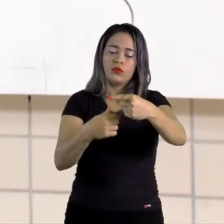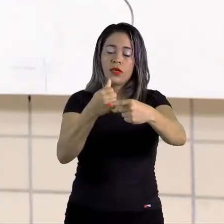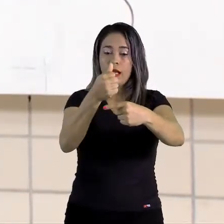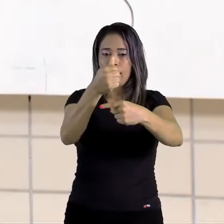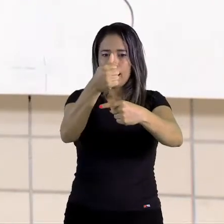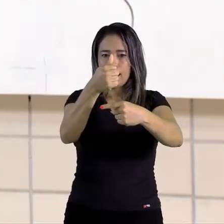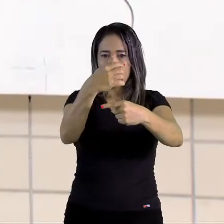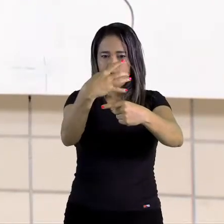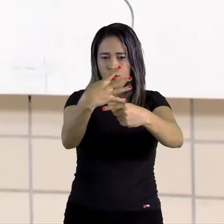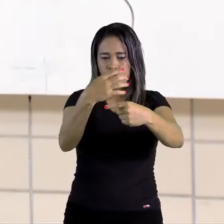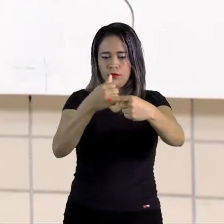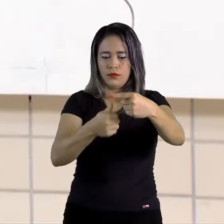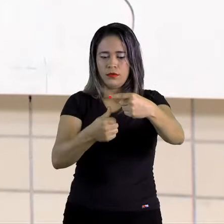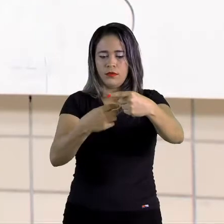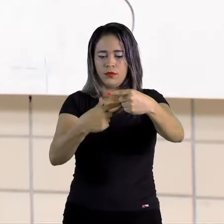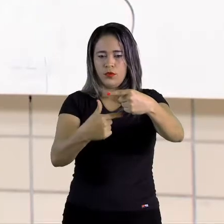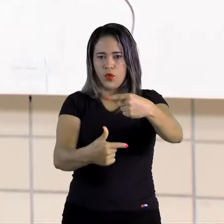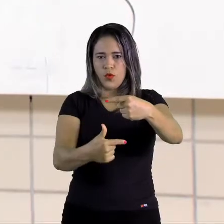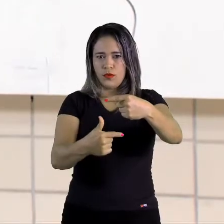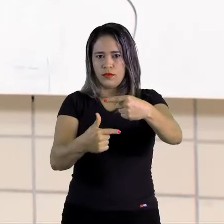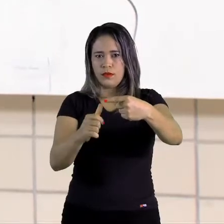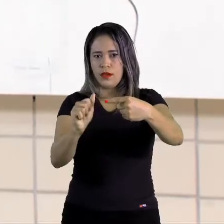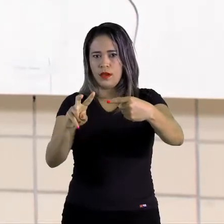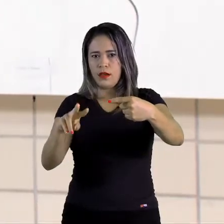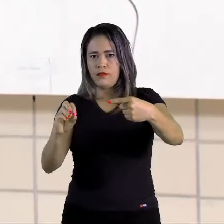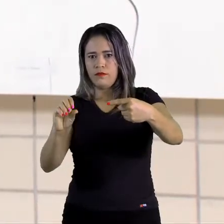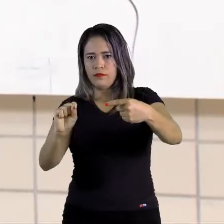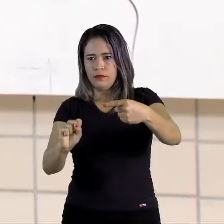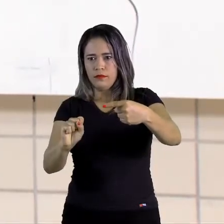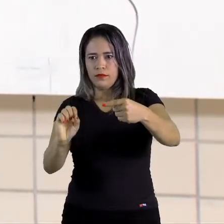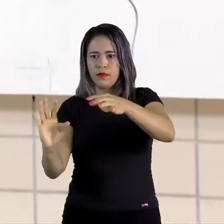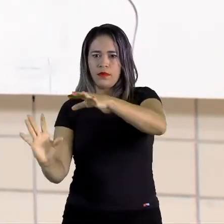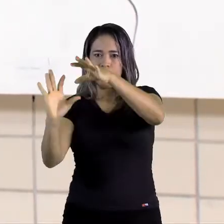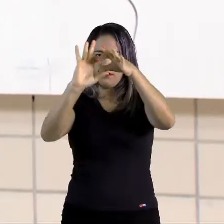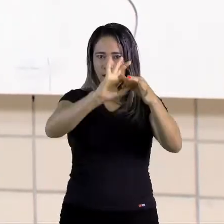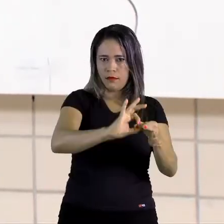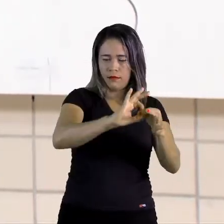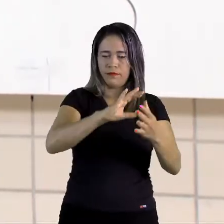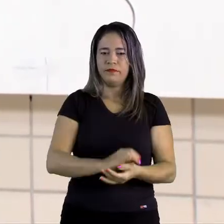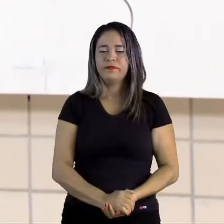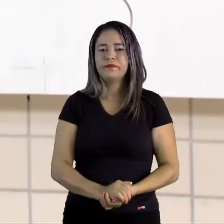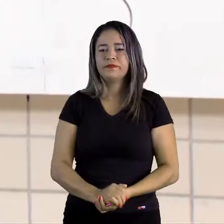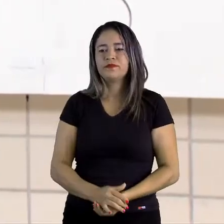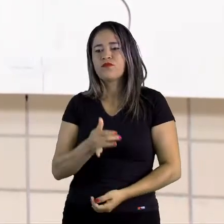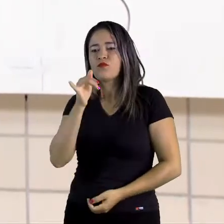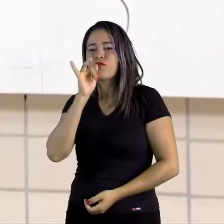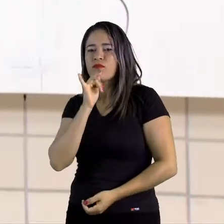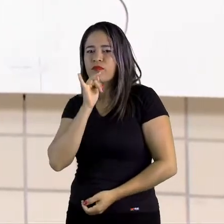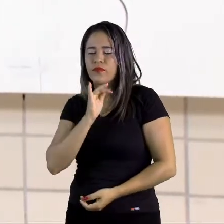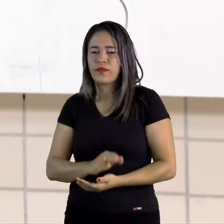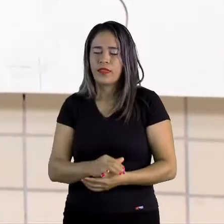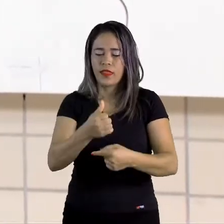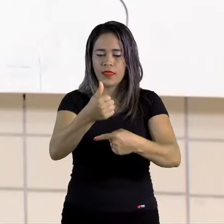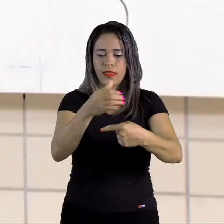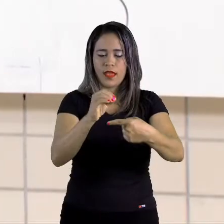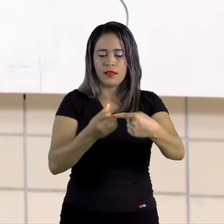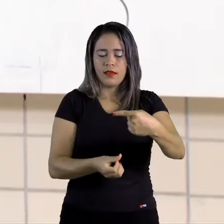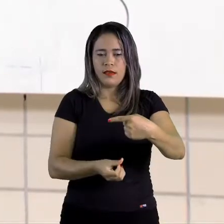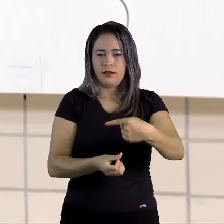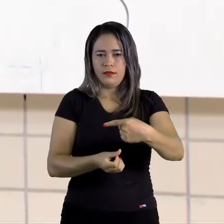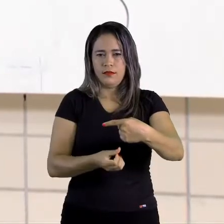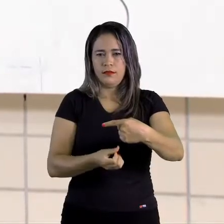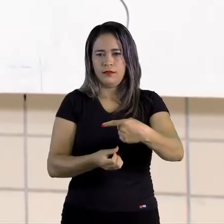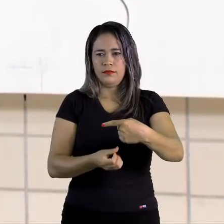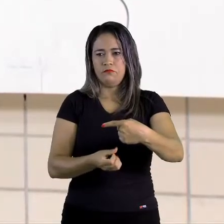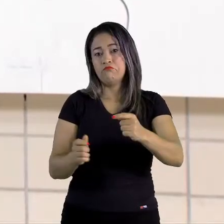fração equivalente de 7 sextos. Outro exemplo, 10 sextos.